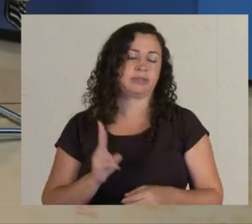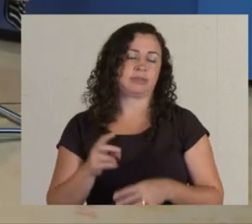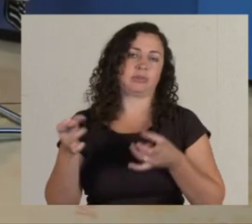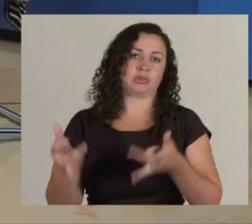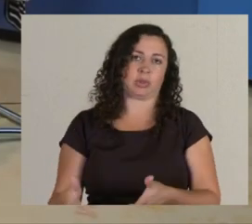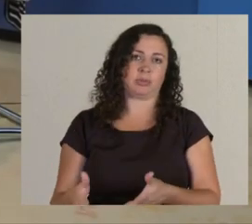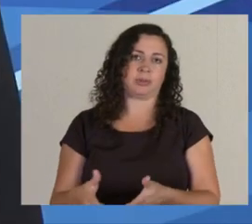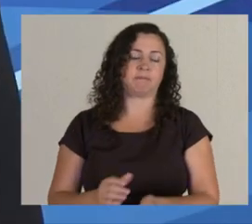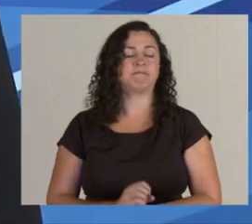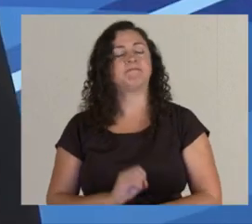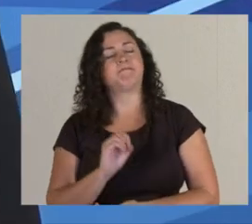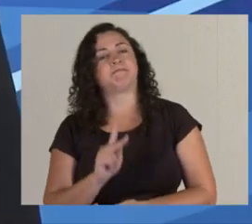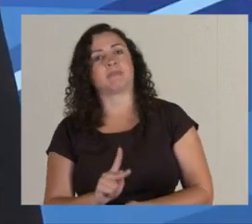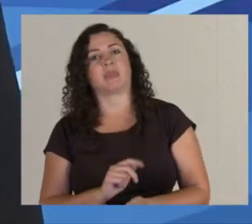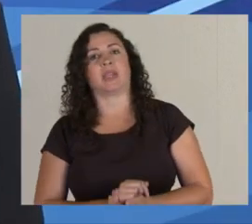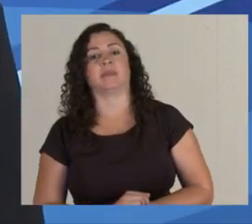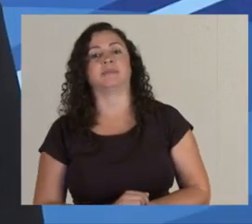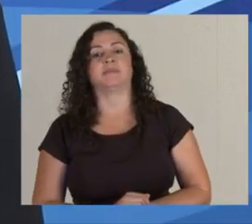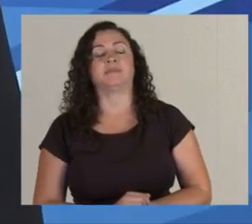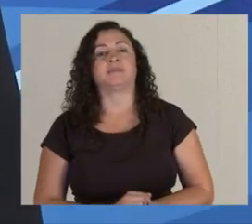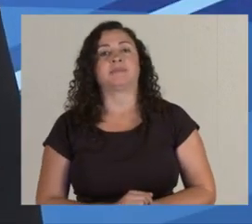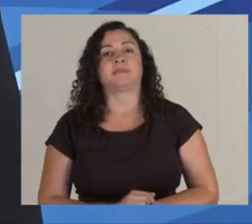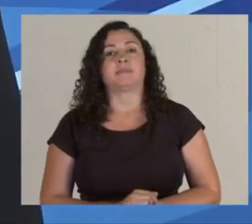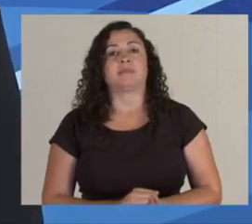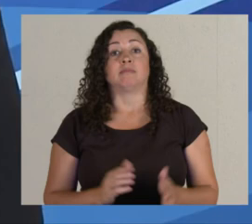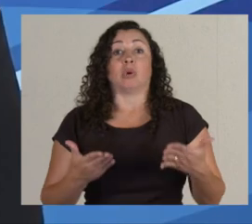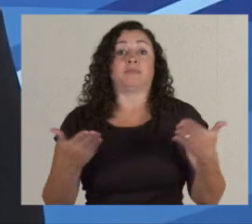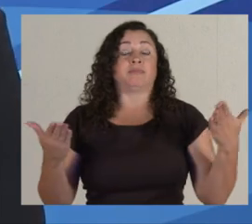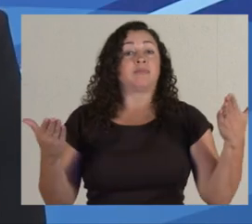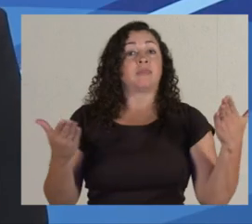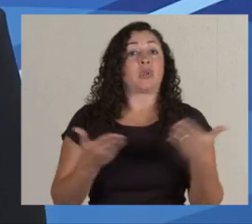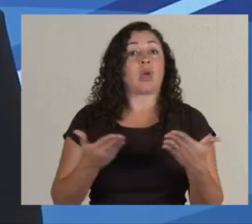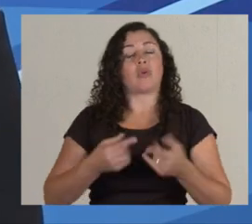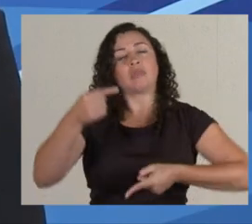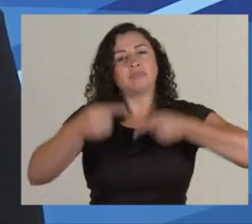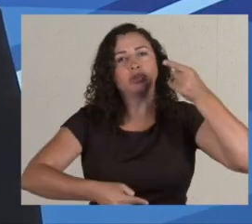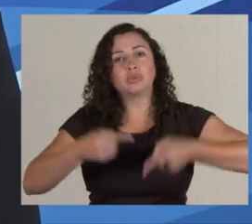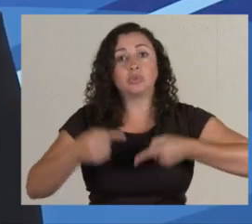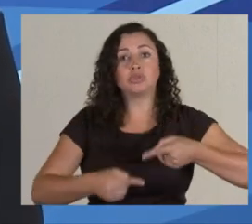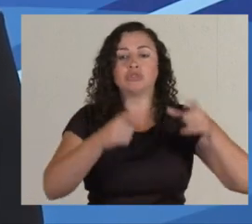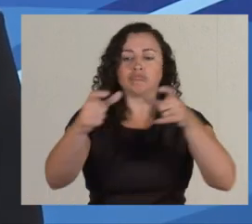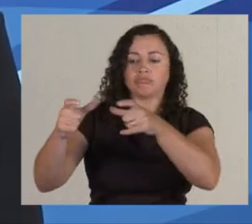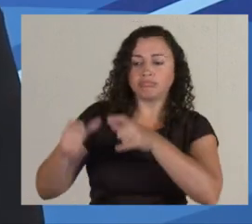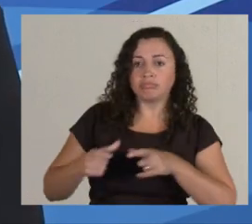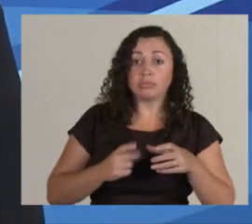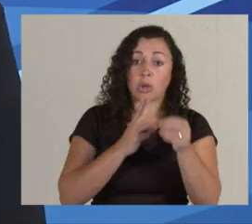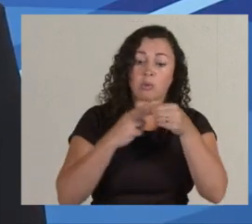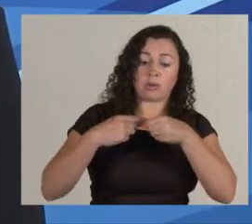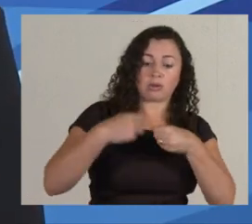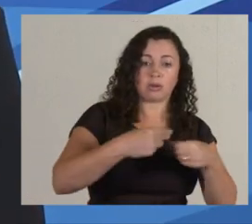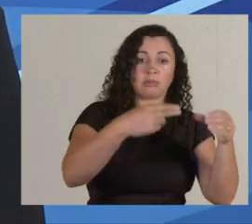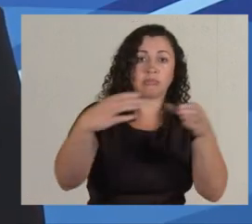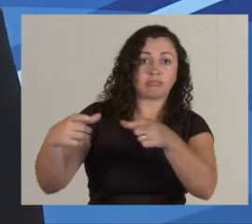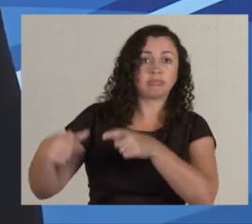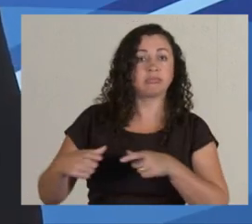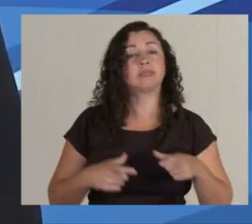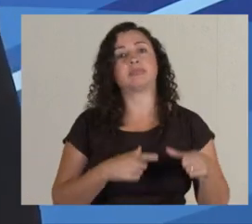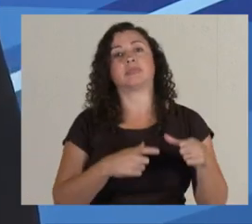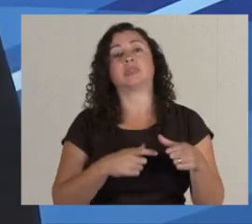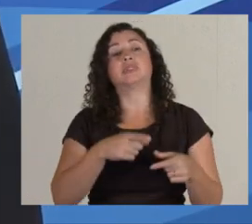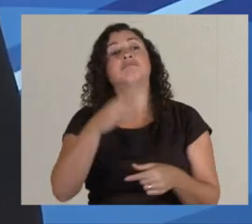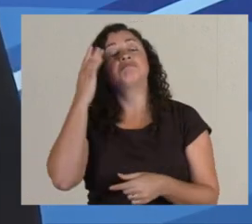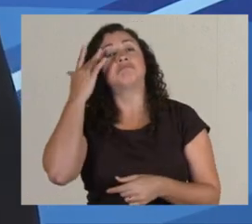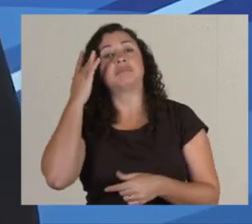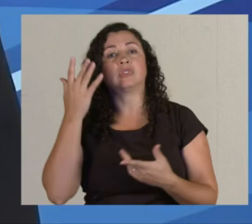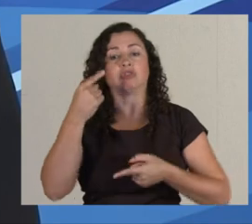Ok. Correto. Bom, agora o caminho é discutir nas unidades, né? O que vocês esperam